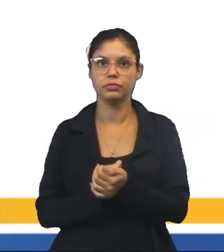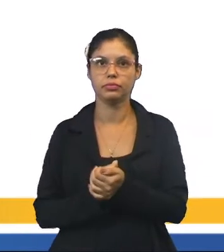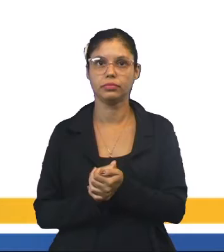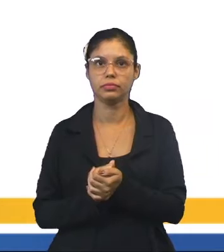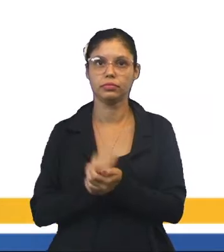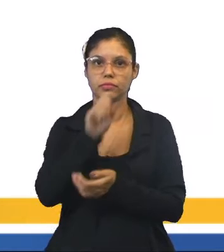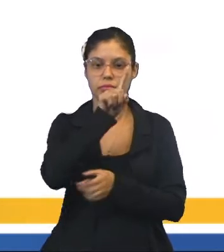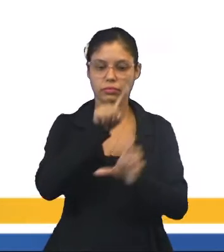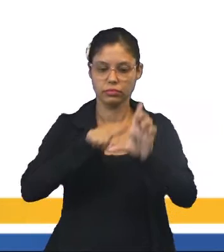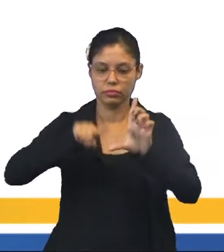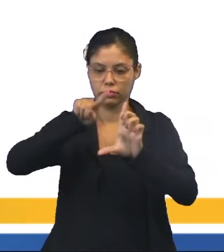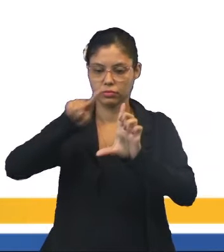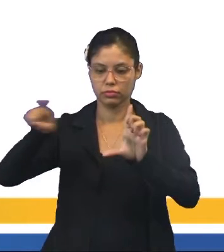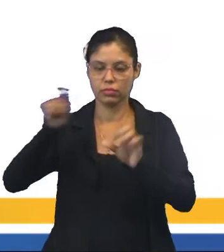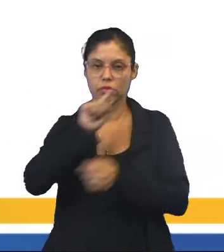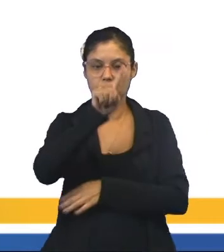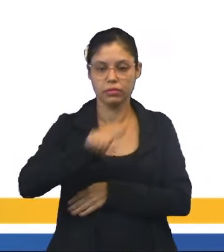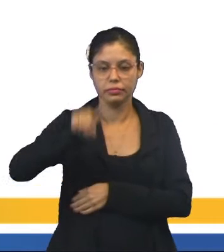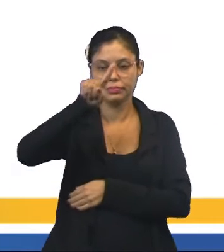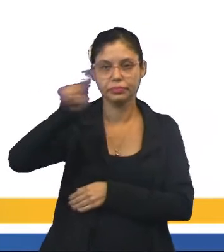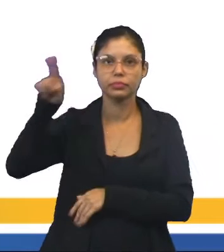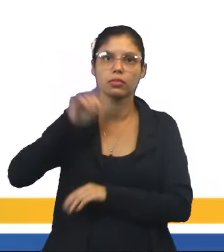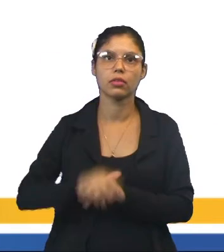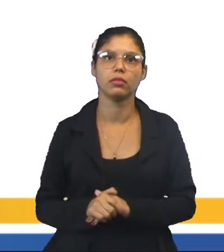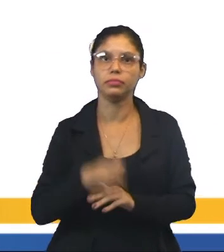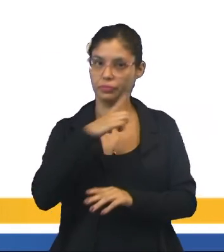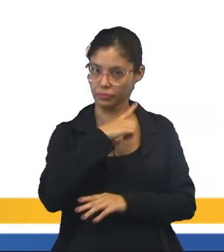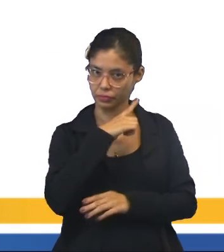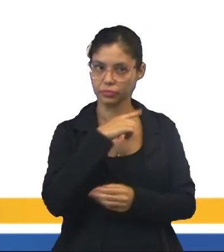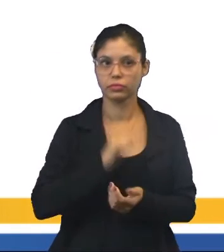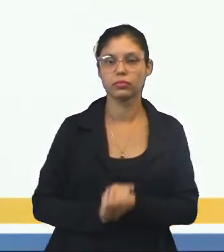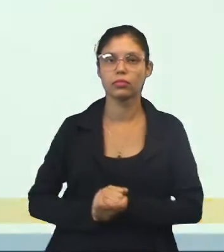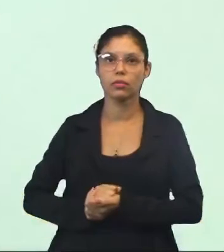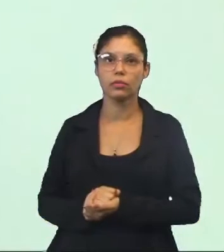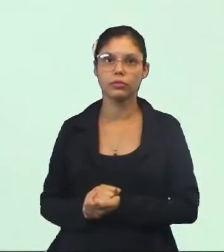suas raízes, quando existirem, tá?